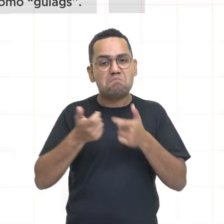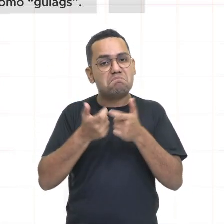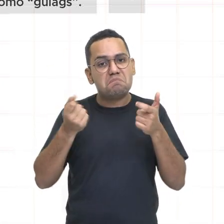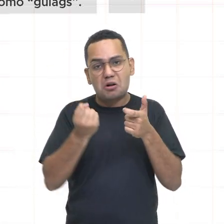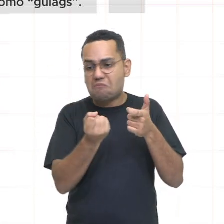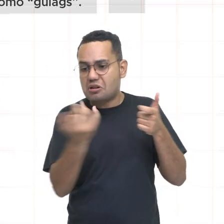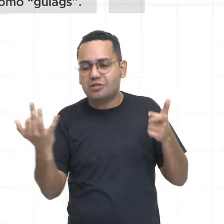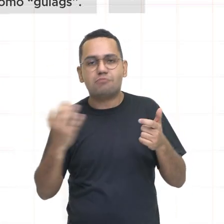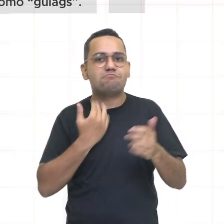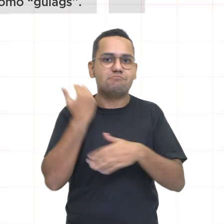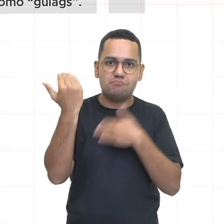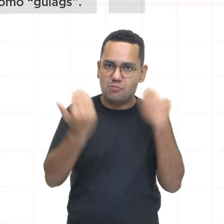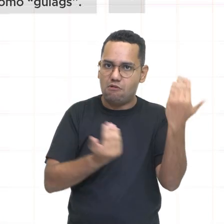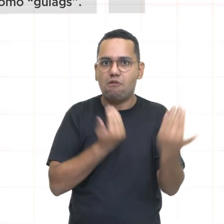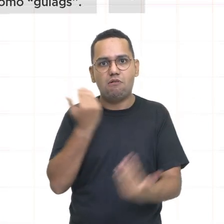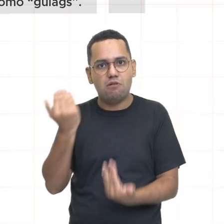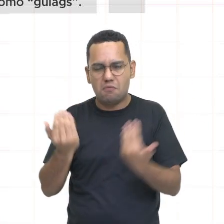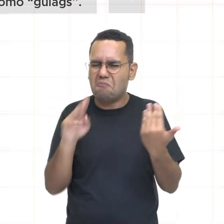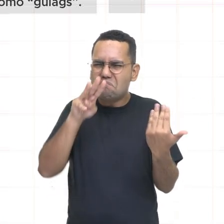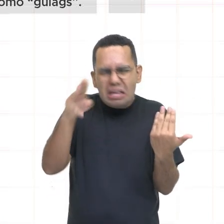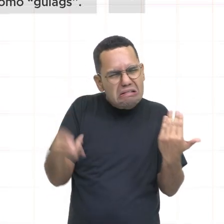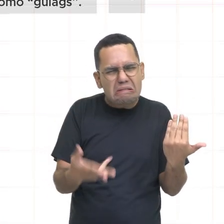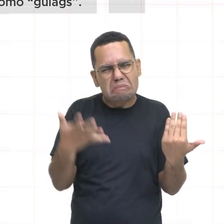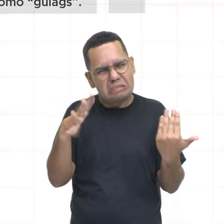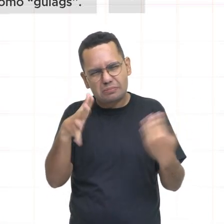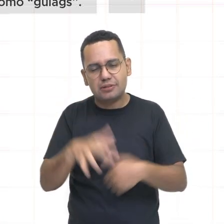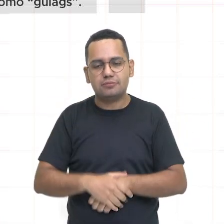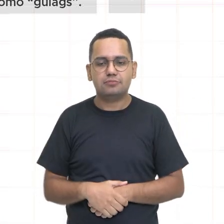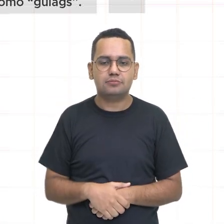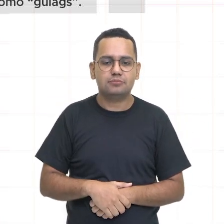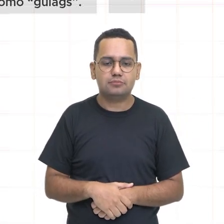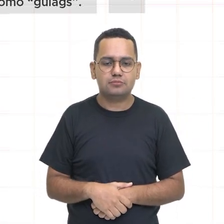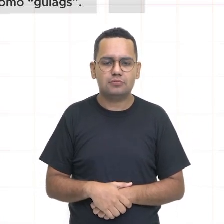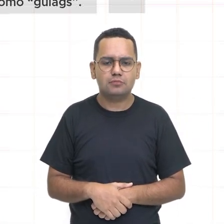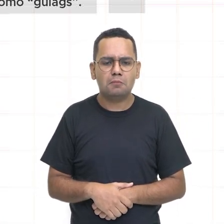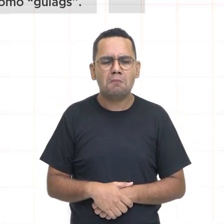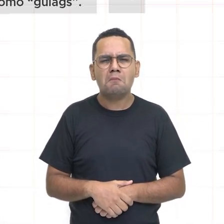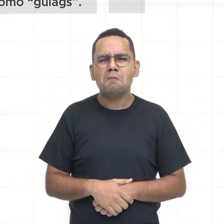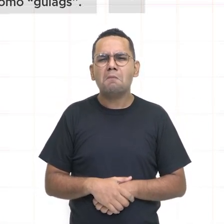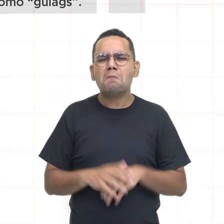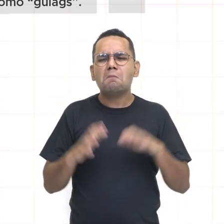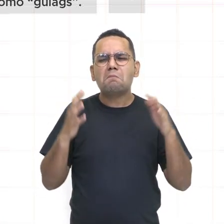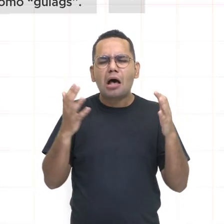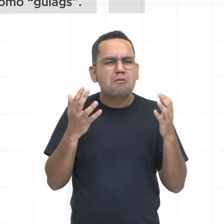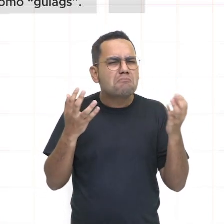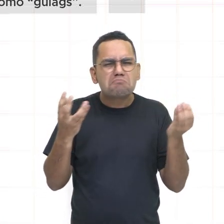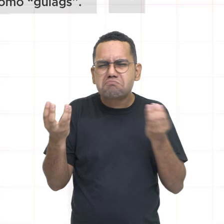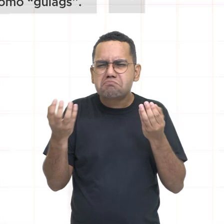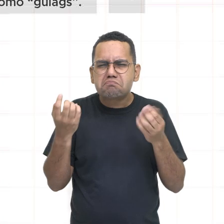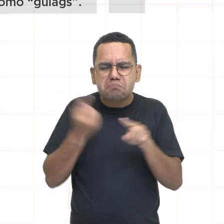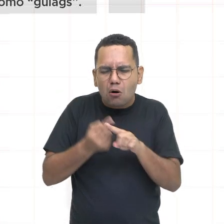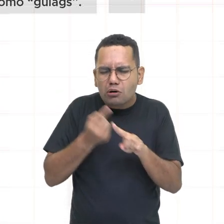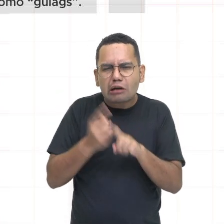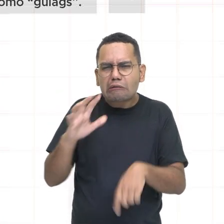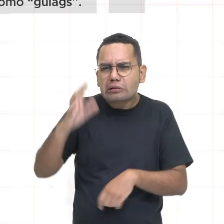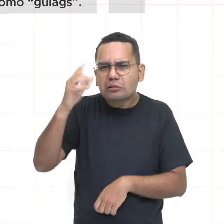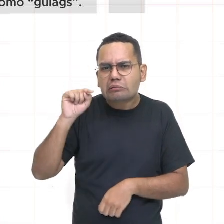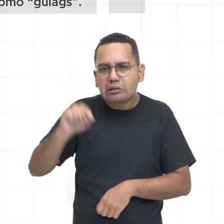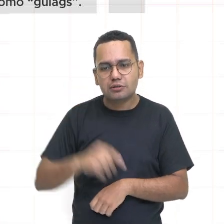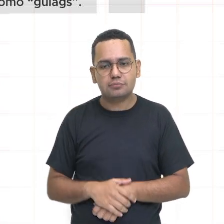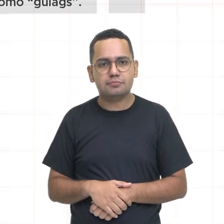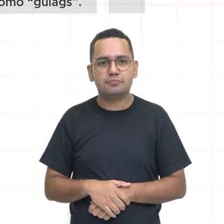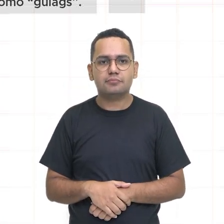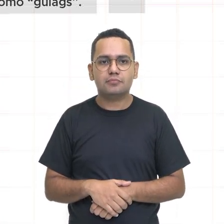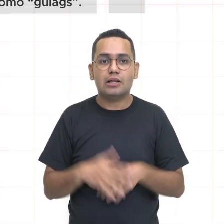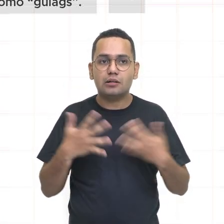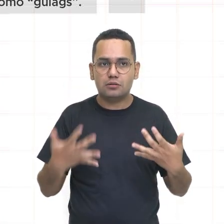que houve essa grande quantidade de pessoas, que morreram durante esse processo de coletivização? Porque as terras elas